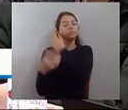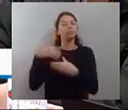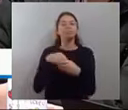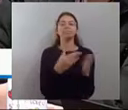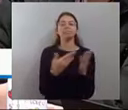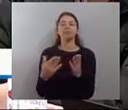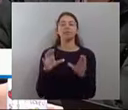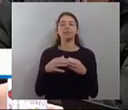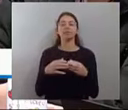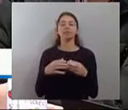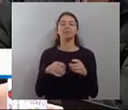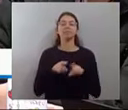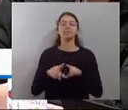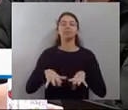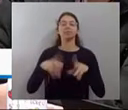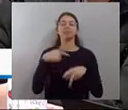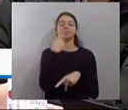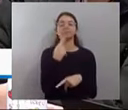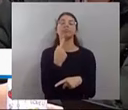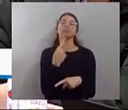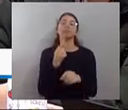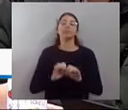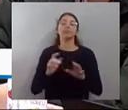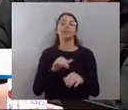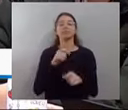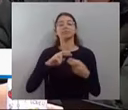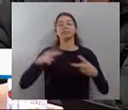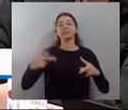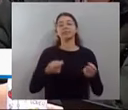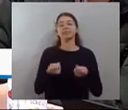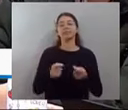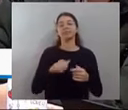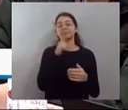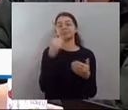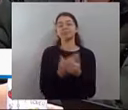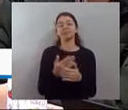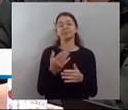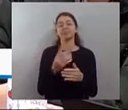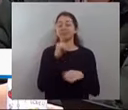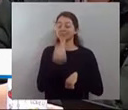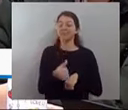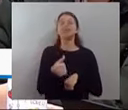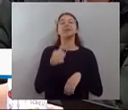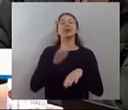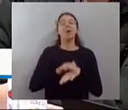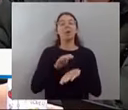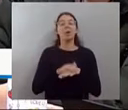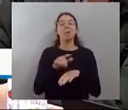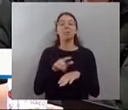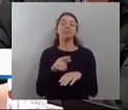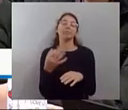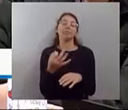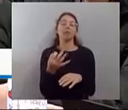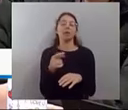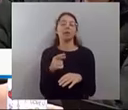Político Evoluir Oeiras, teria chumbo certo da maioria do Executivo, tal como foi chumbada, por exemplo, a proposta de criação de agroparques